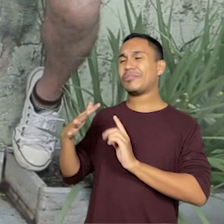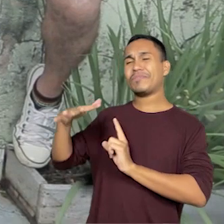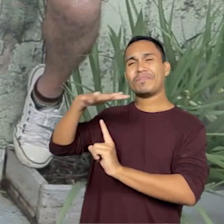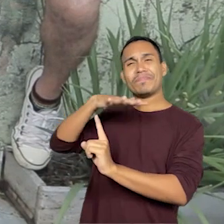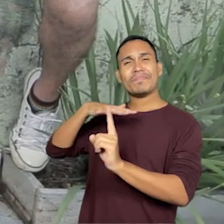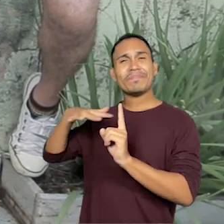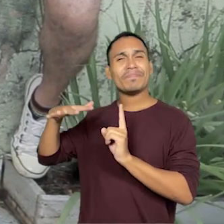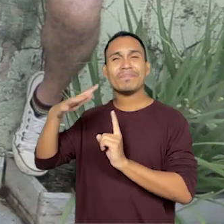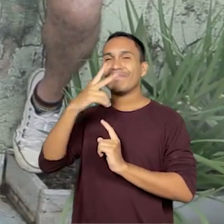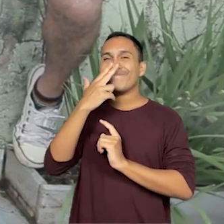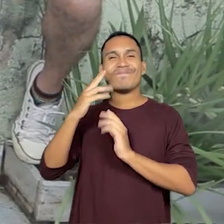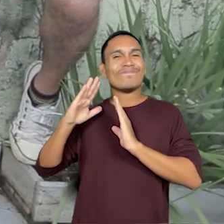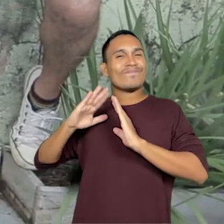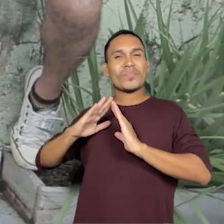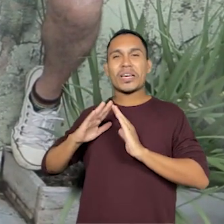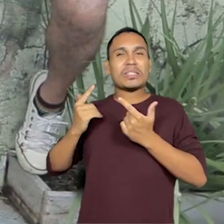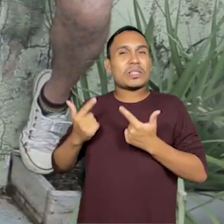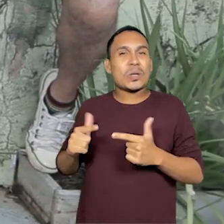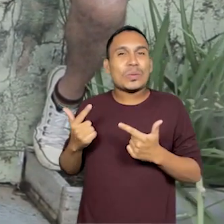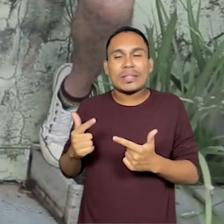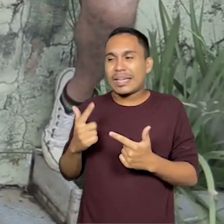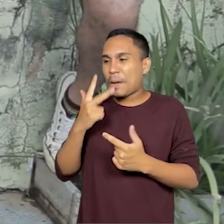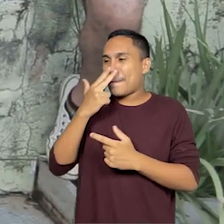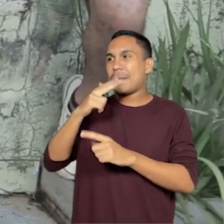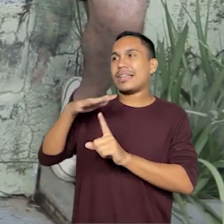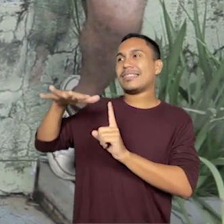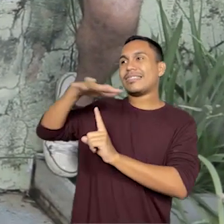tem uma casa, né? Em condições muito...